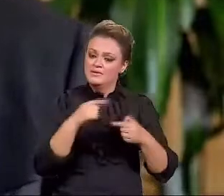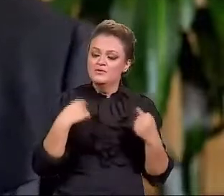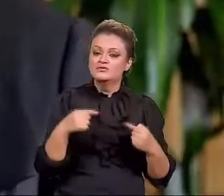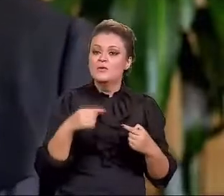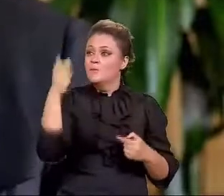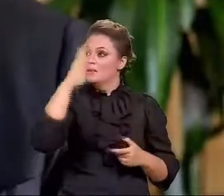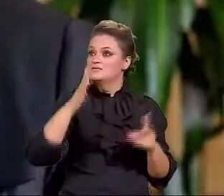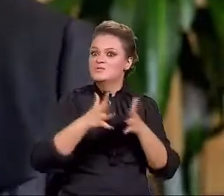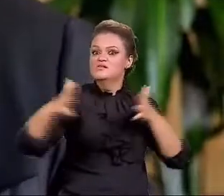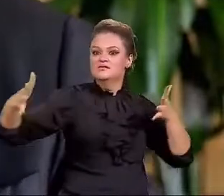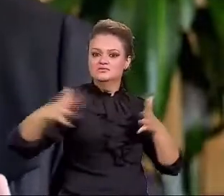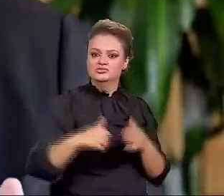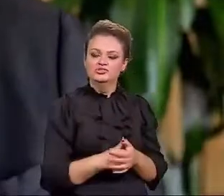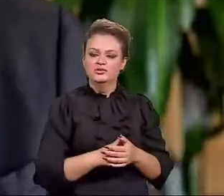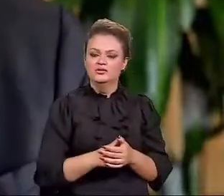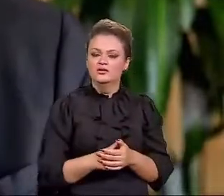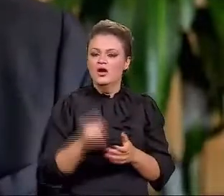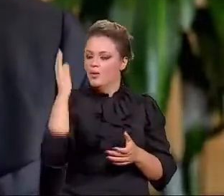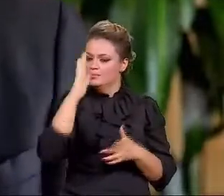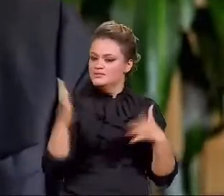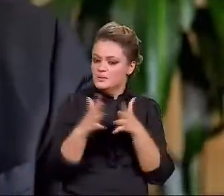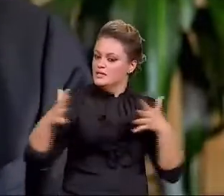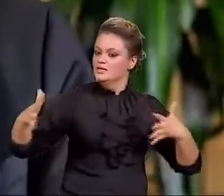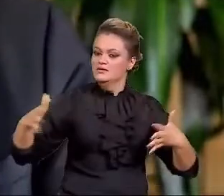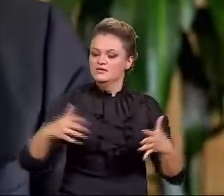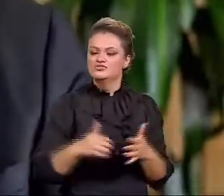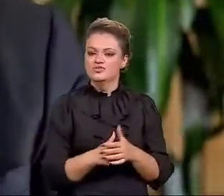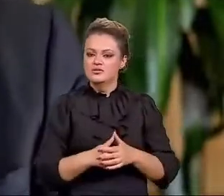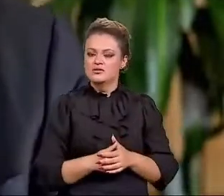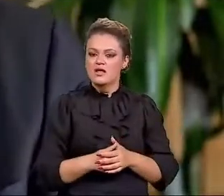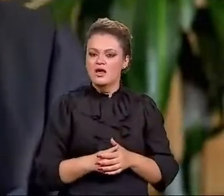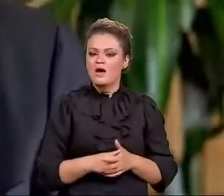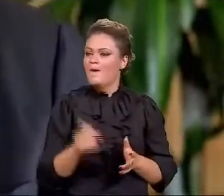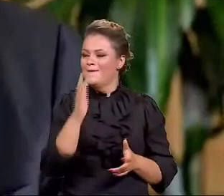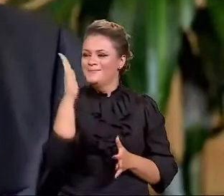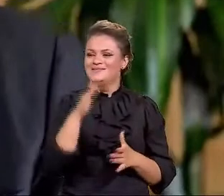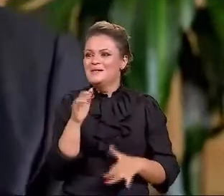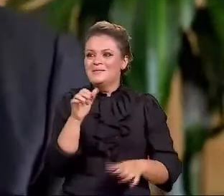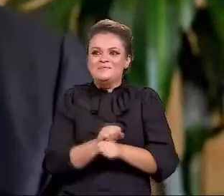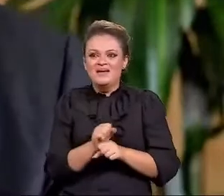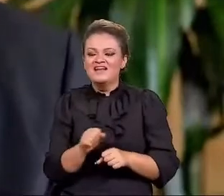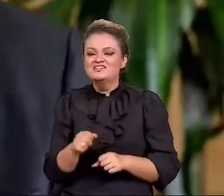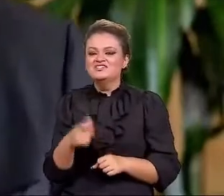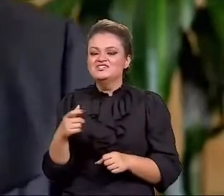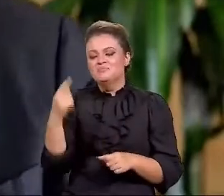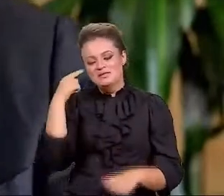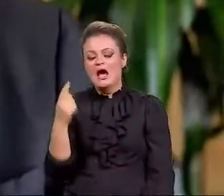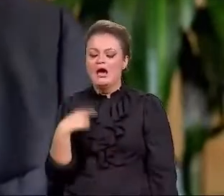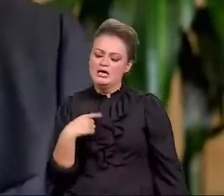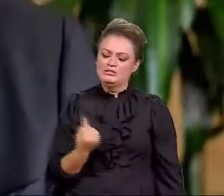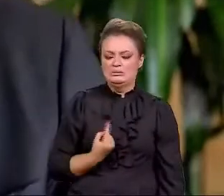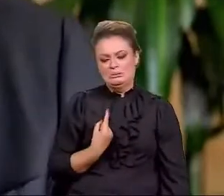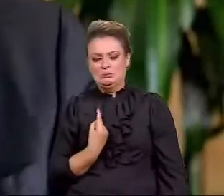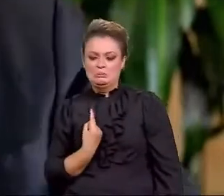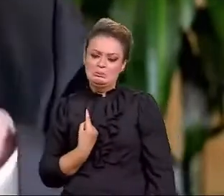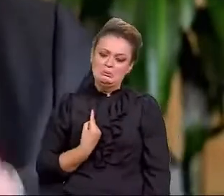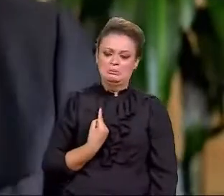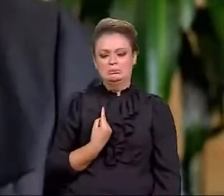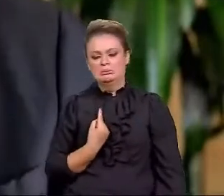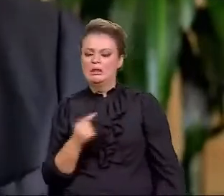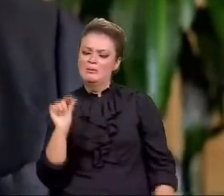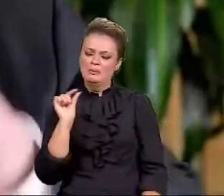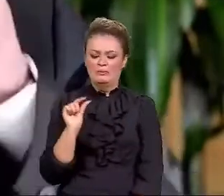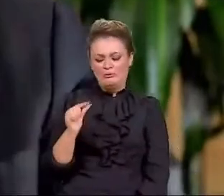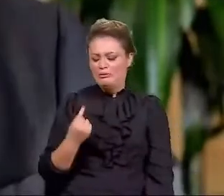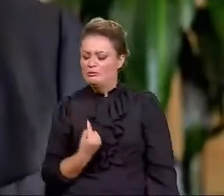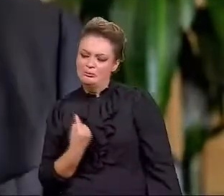precisa parar de se tratar como se fosse um paizinho pobre, pequenininho. O Brasil não é um país pobre, o Brasil é um